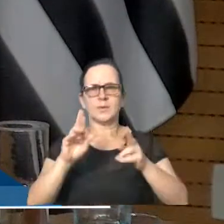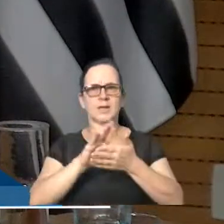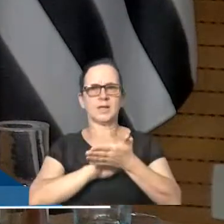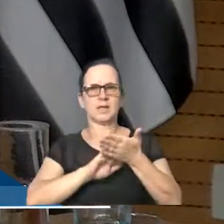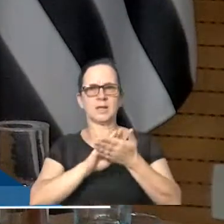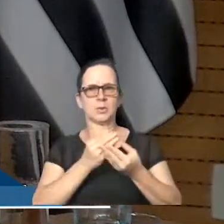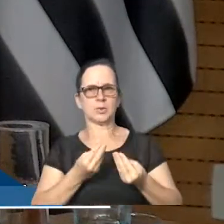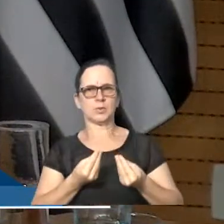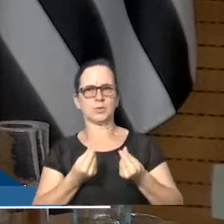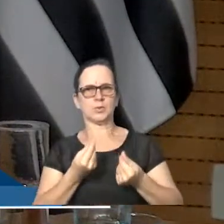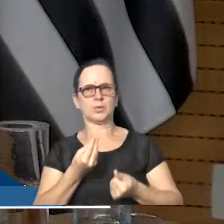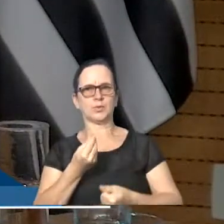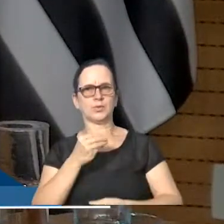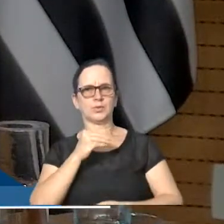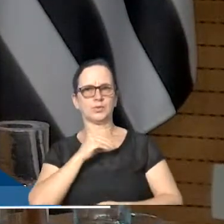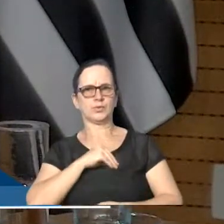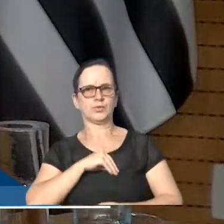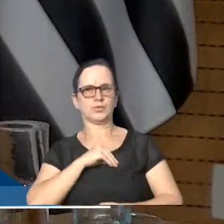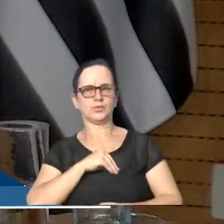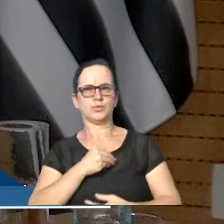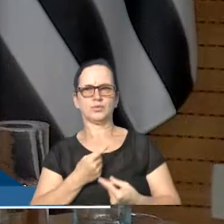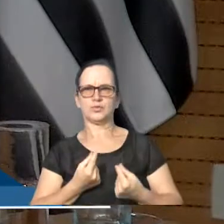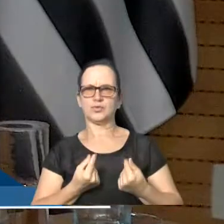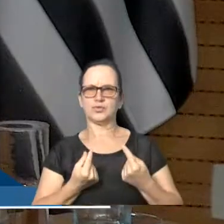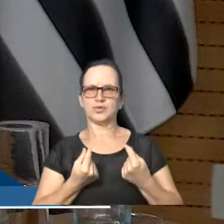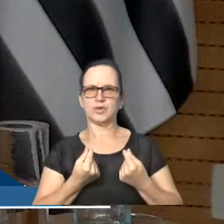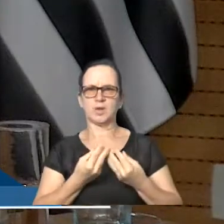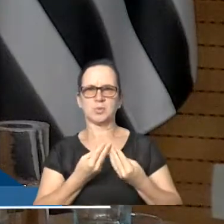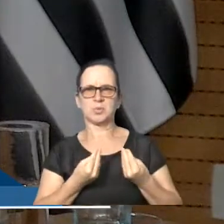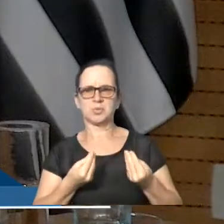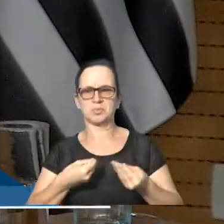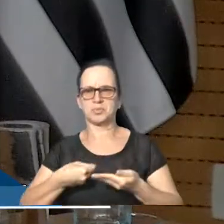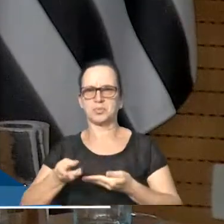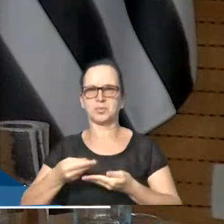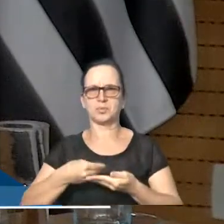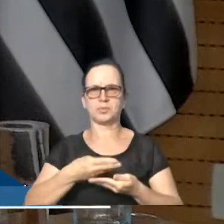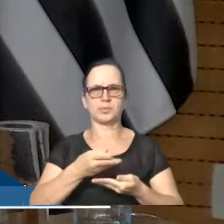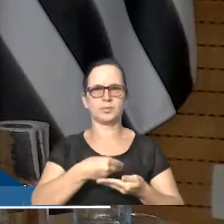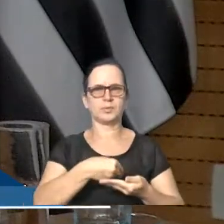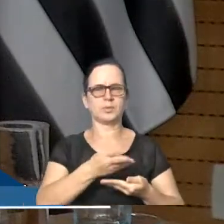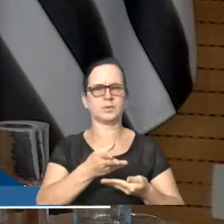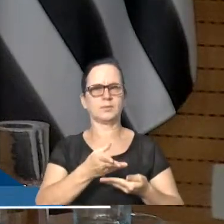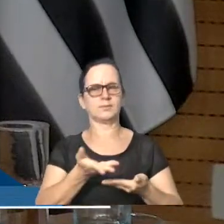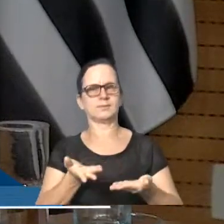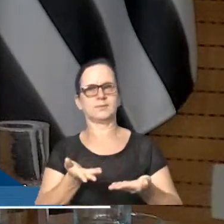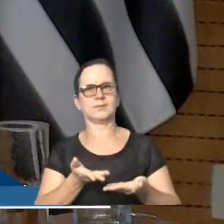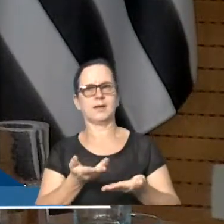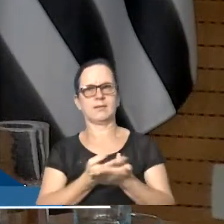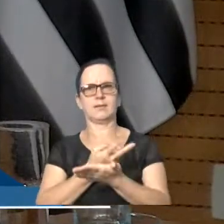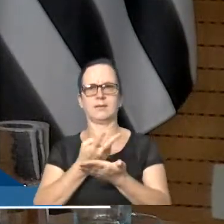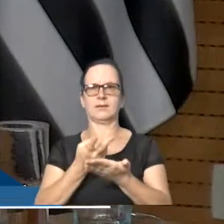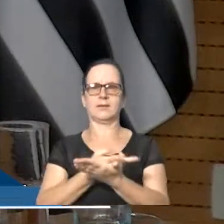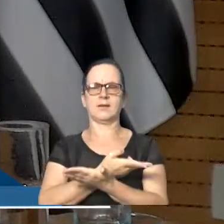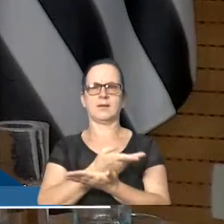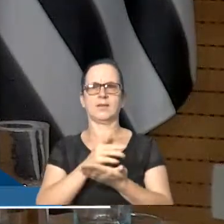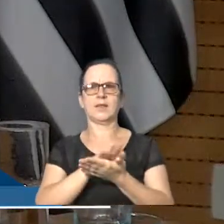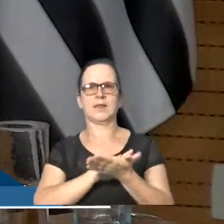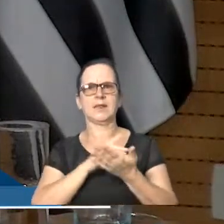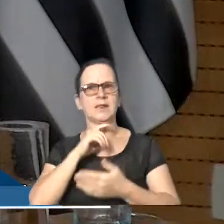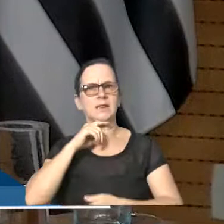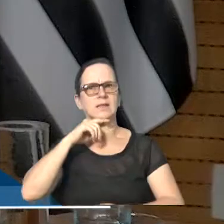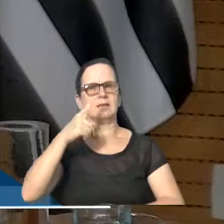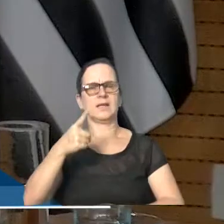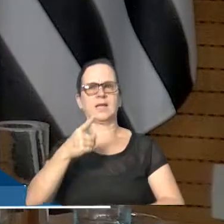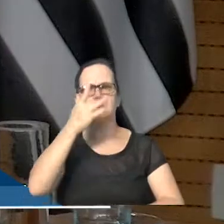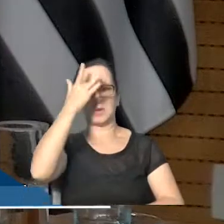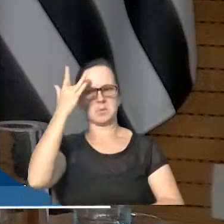público gasto de uma forma totalmente errônea, de uma forma covarde. E, mais uma vez, não há ninguém, não há um